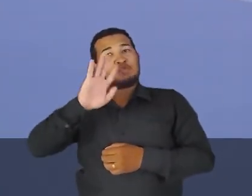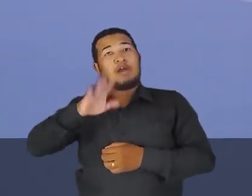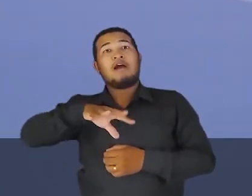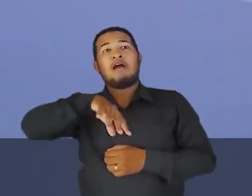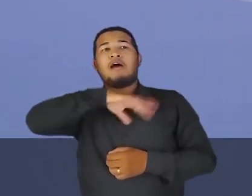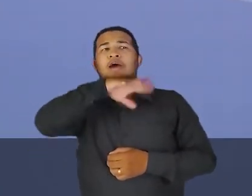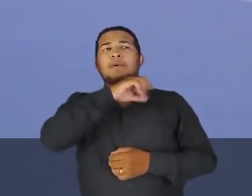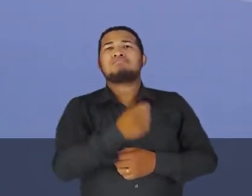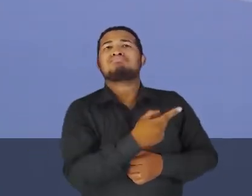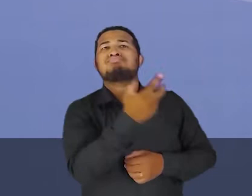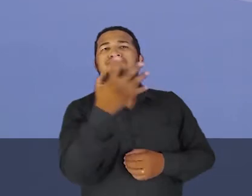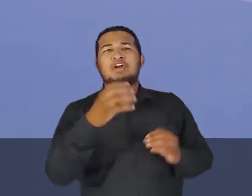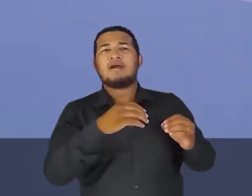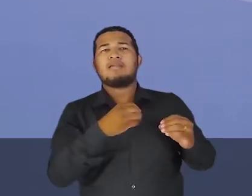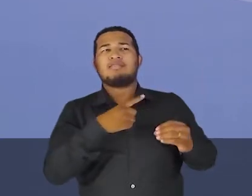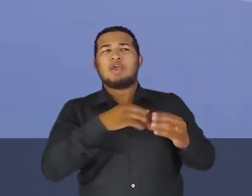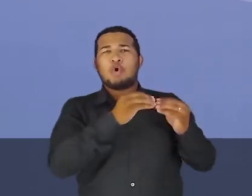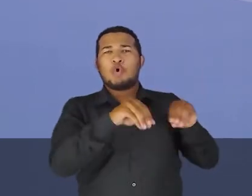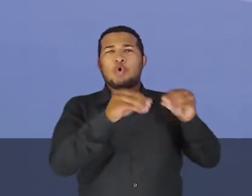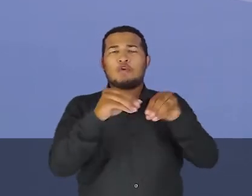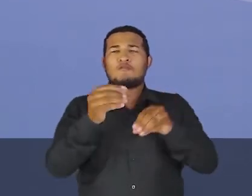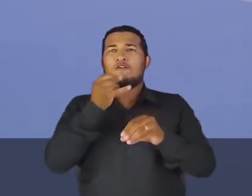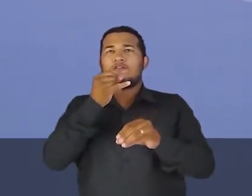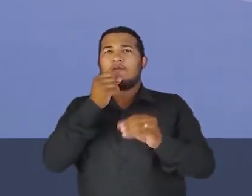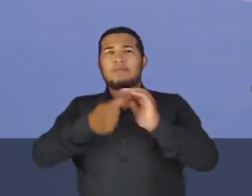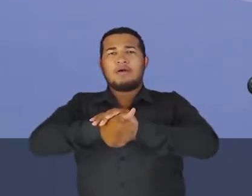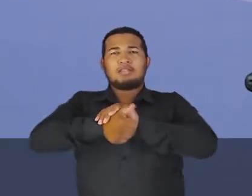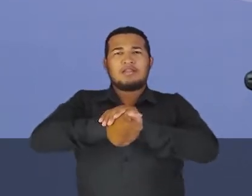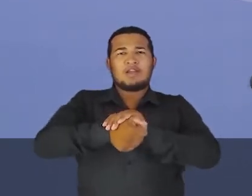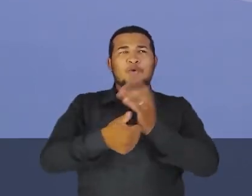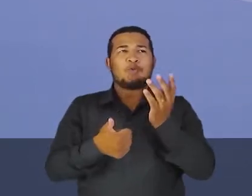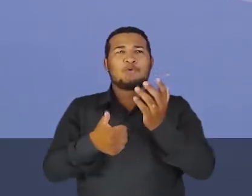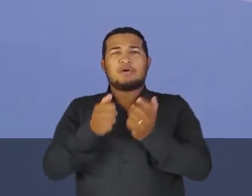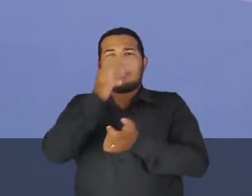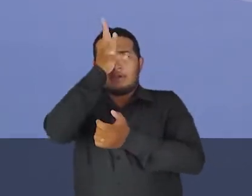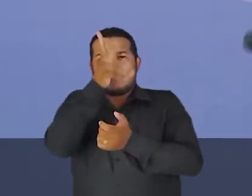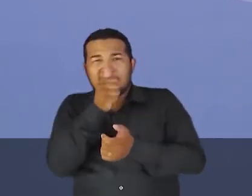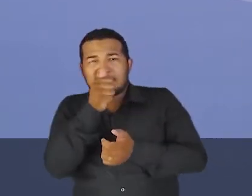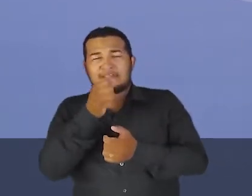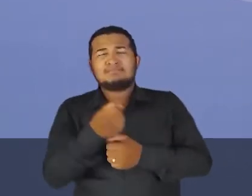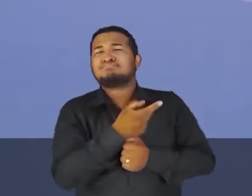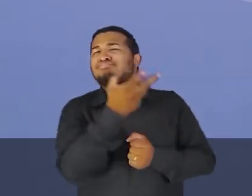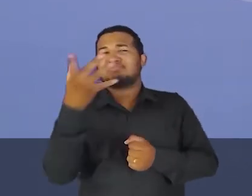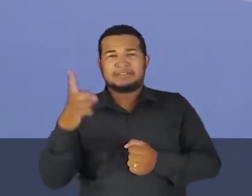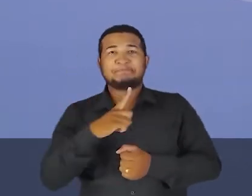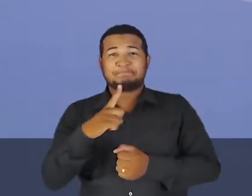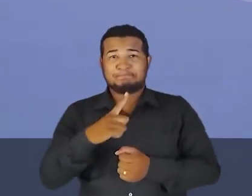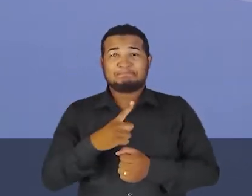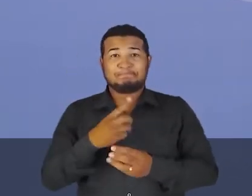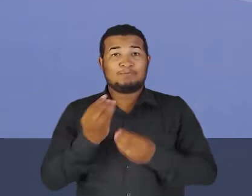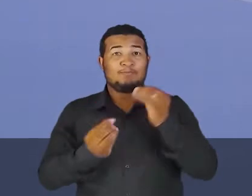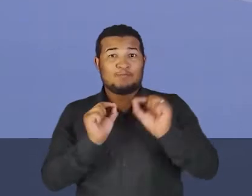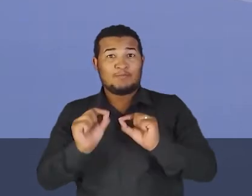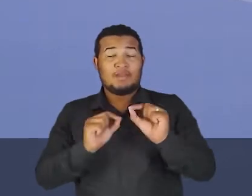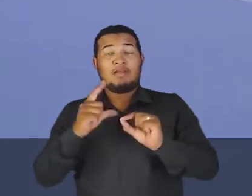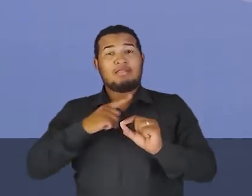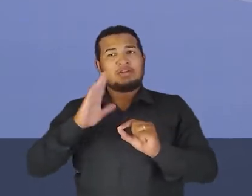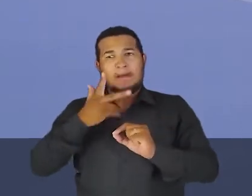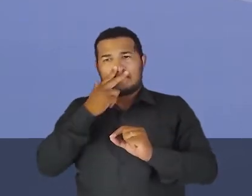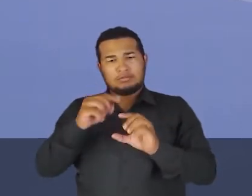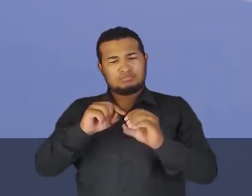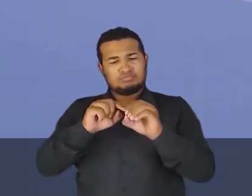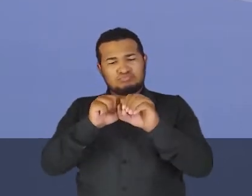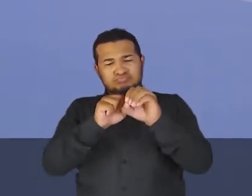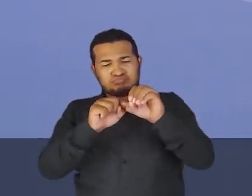animais ovíparos por aí, A tartaruga, a galinha, São vários exemplos de animais onde o desenvolvimento